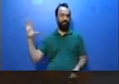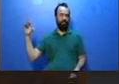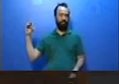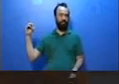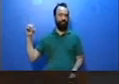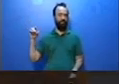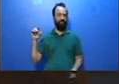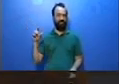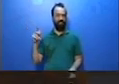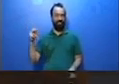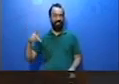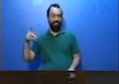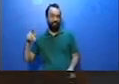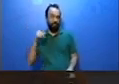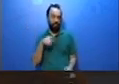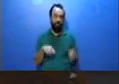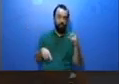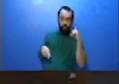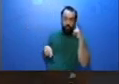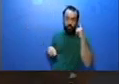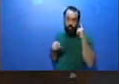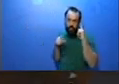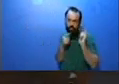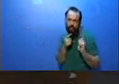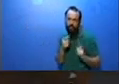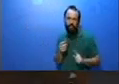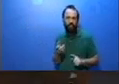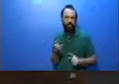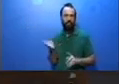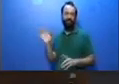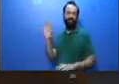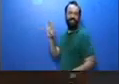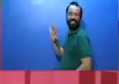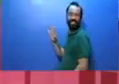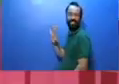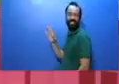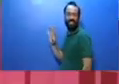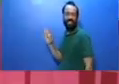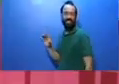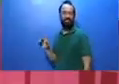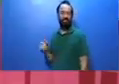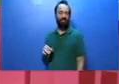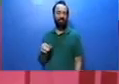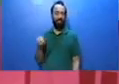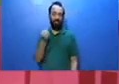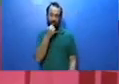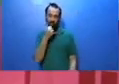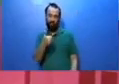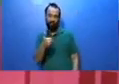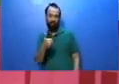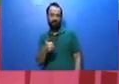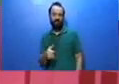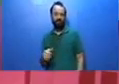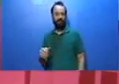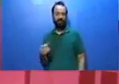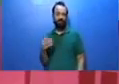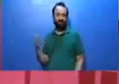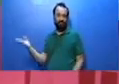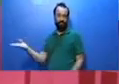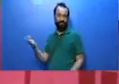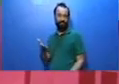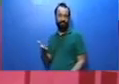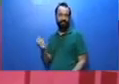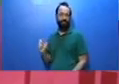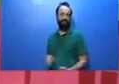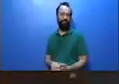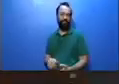Professora! Você está escutando alguma coisa? Eu, professora! Oi, Clarinha, tudo bem? Você por